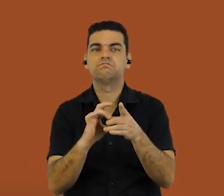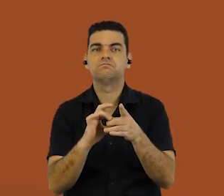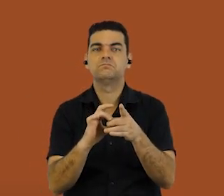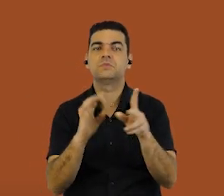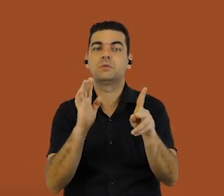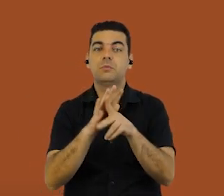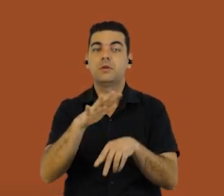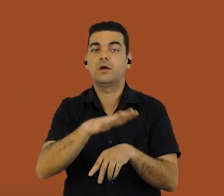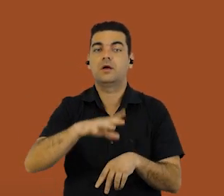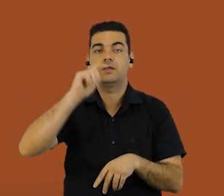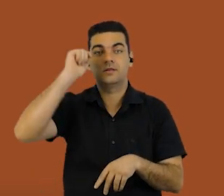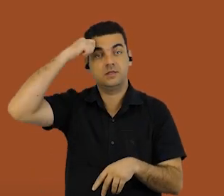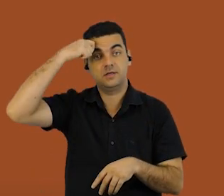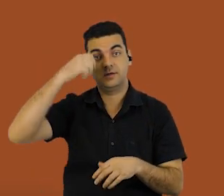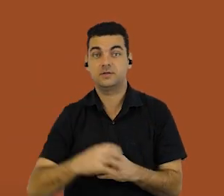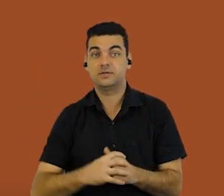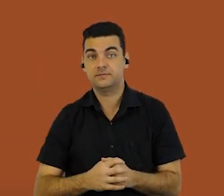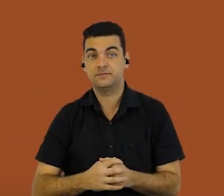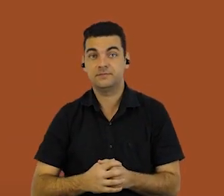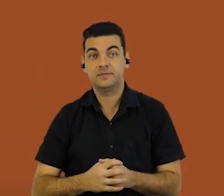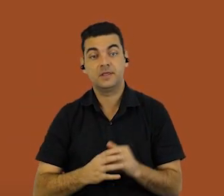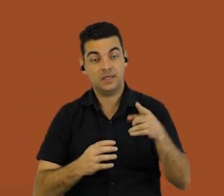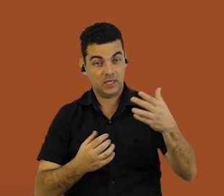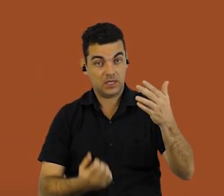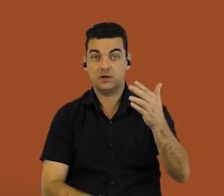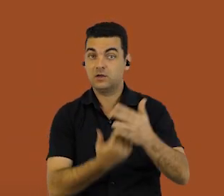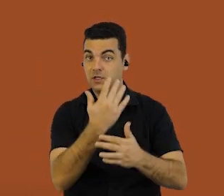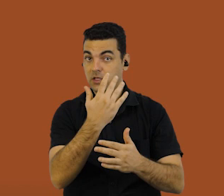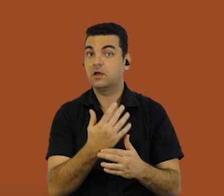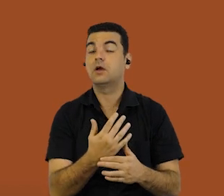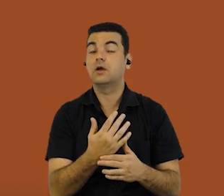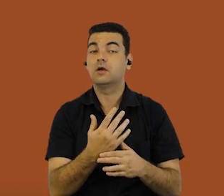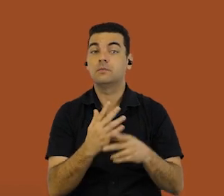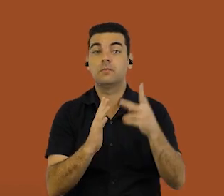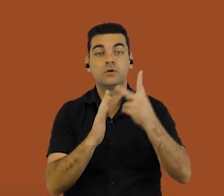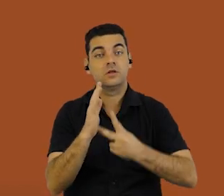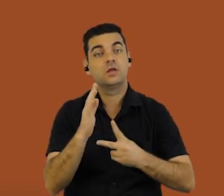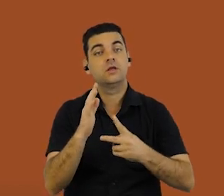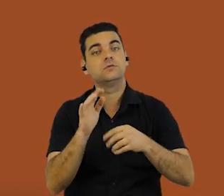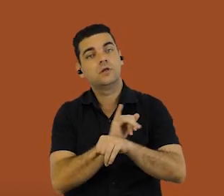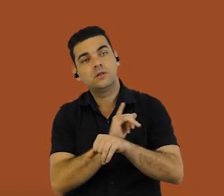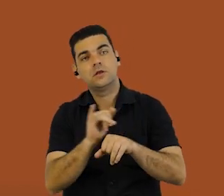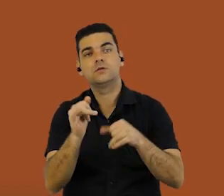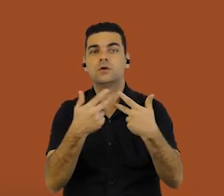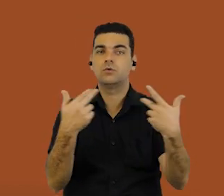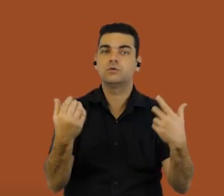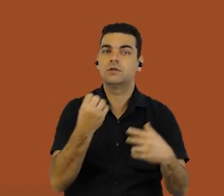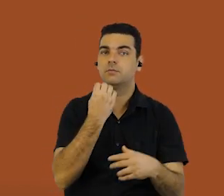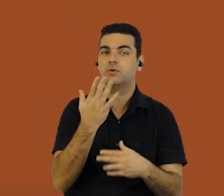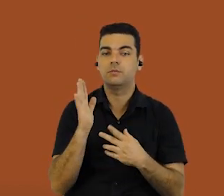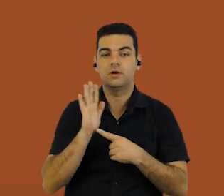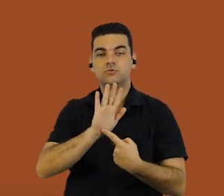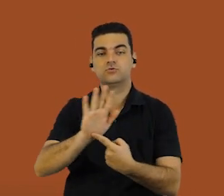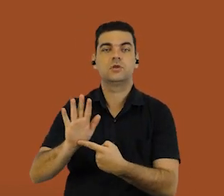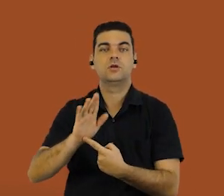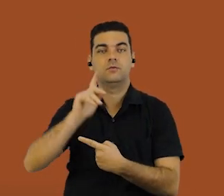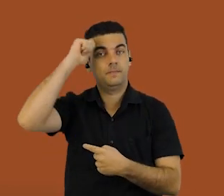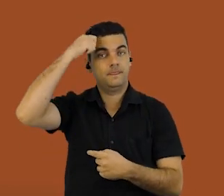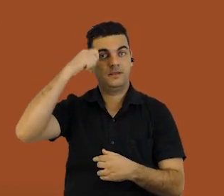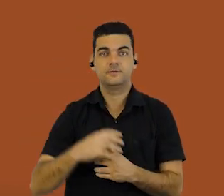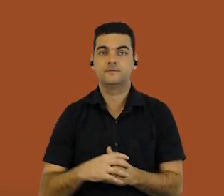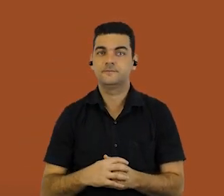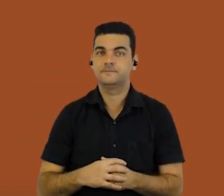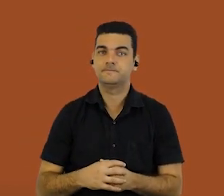articular, conversar, construir, criar. E isso eu acho que é uma coisa muito forte aqui. Eu acho